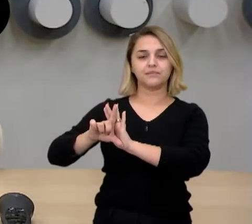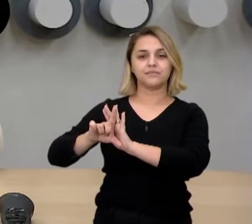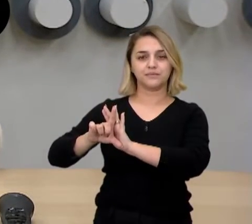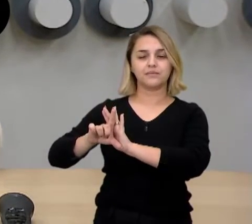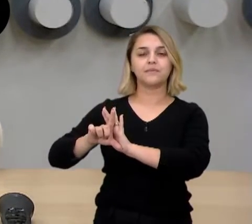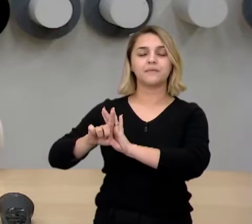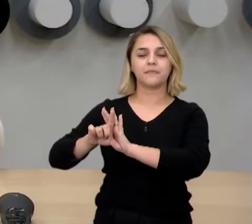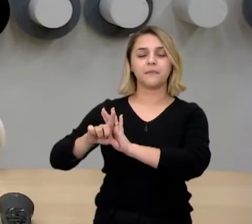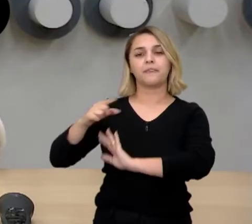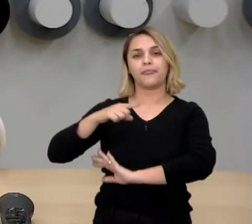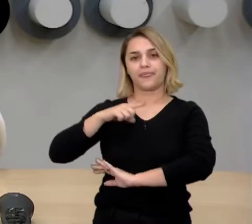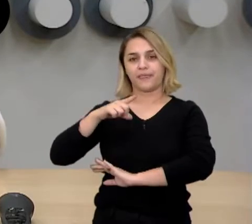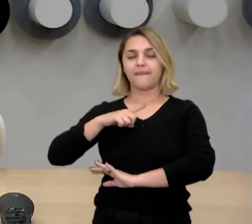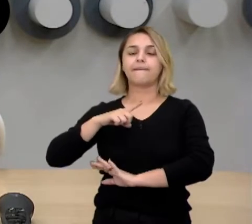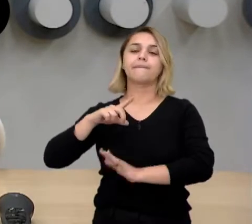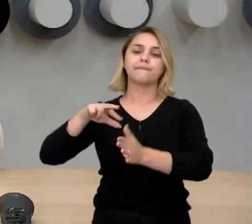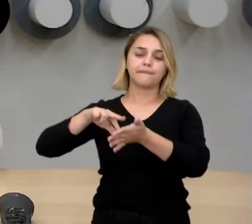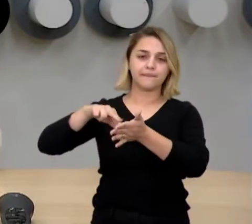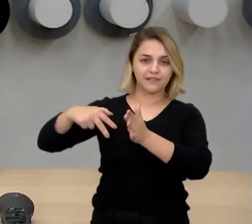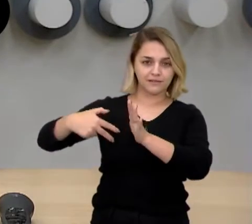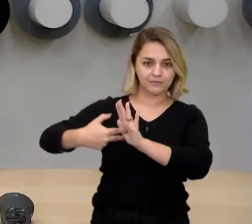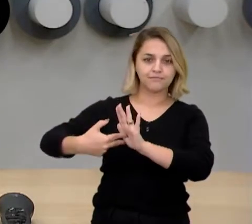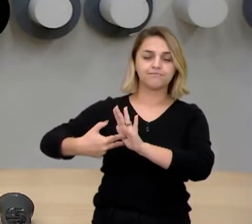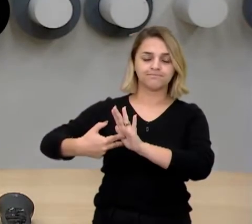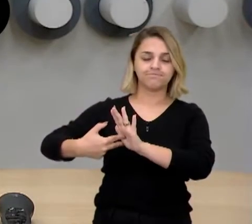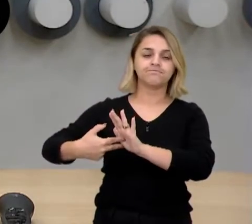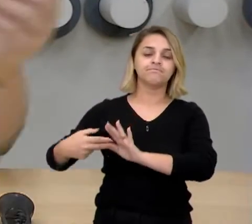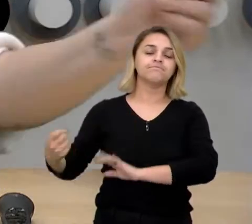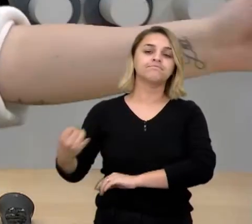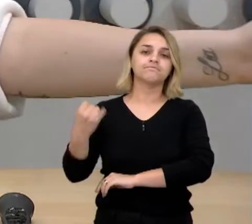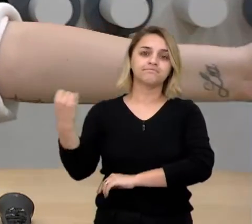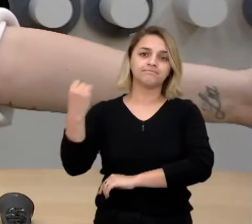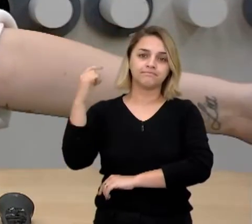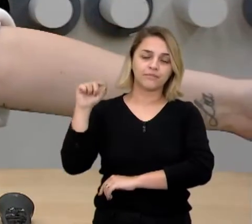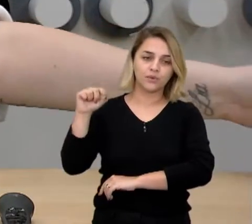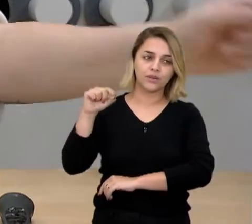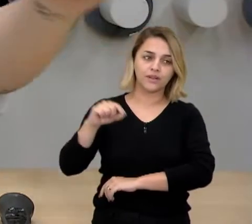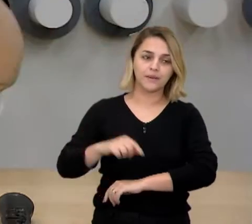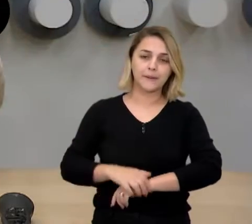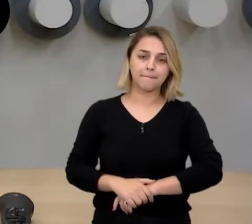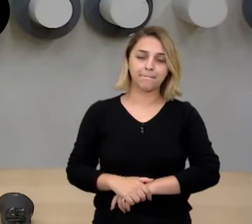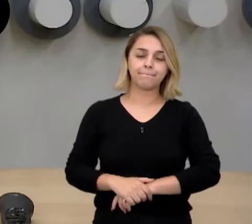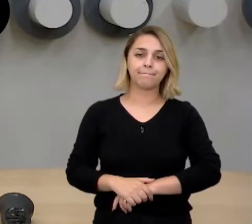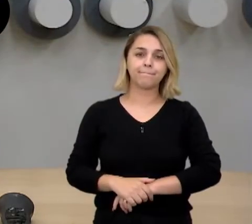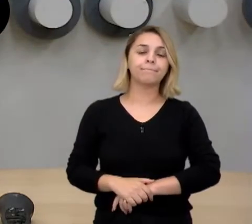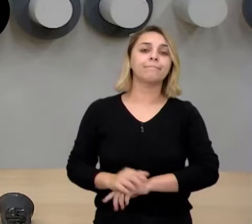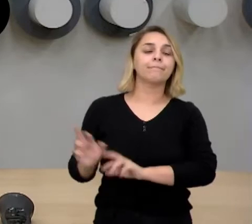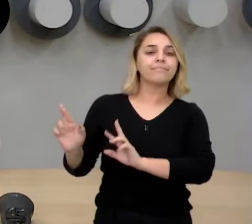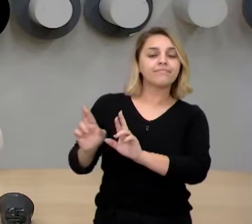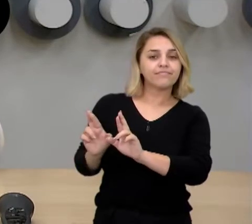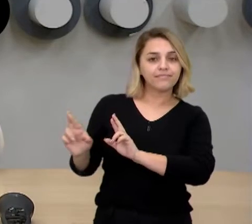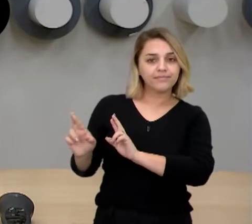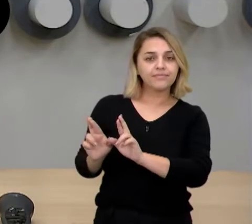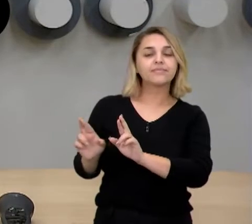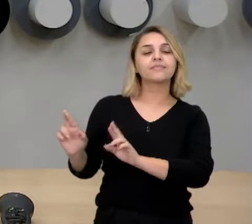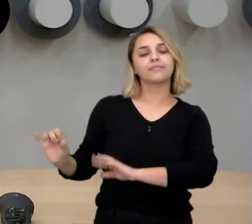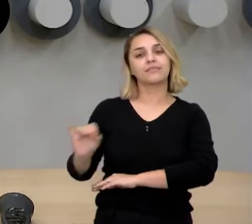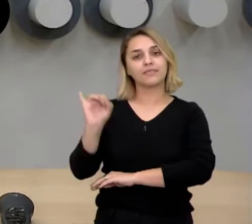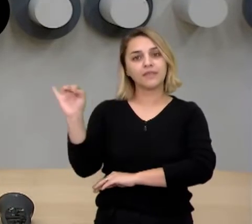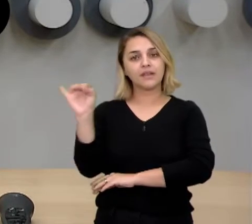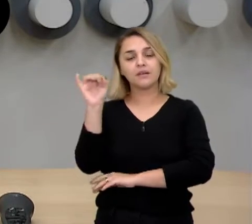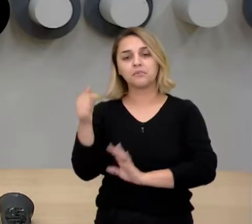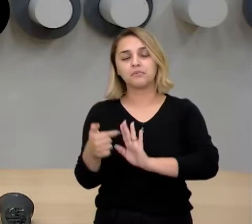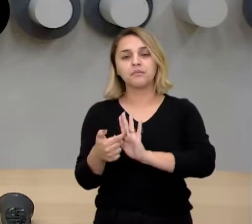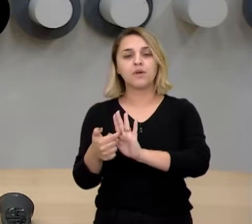seu significado mais extenso, são as relações necessárias que derivam